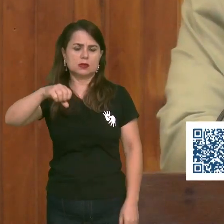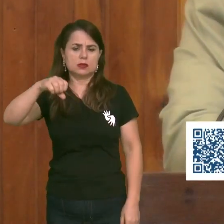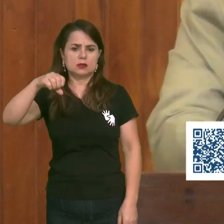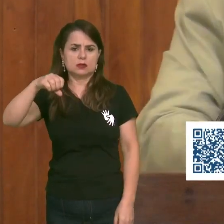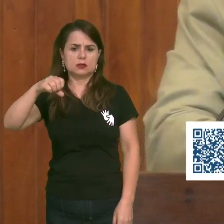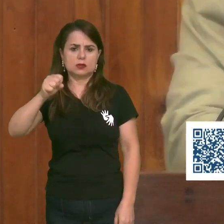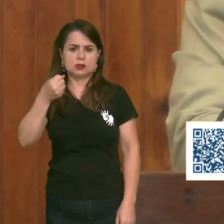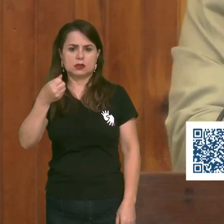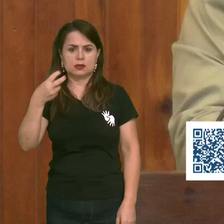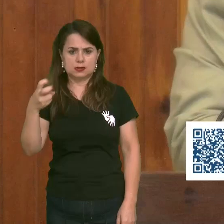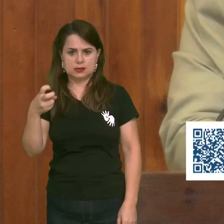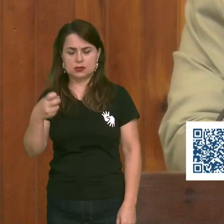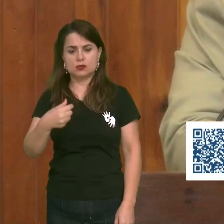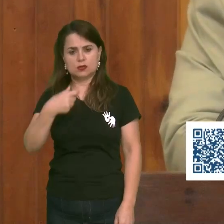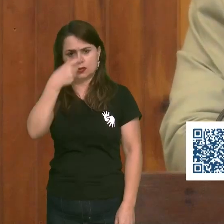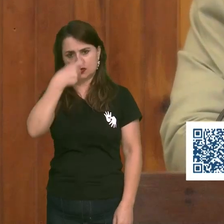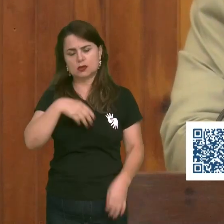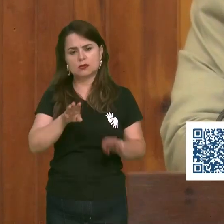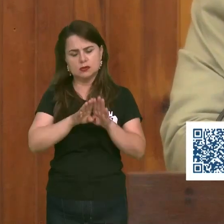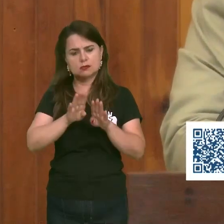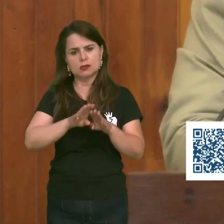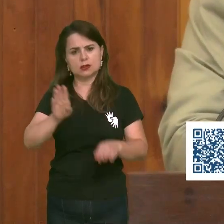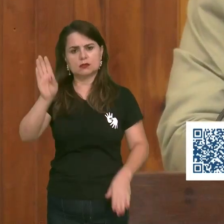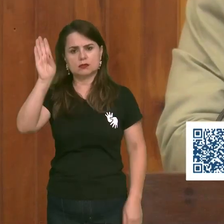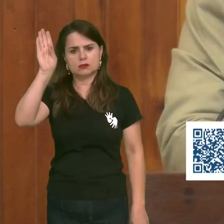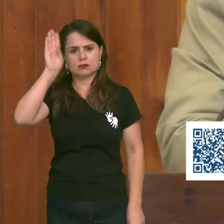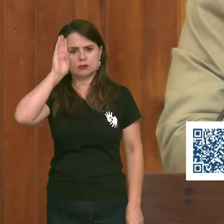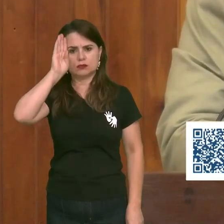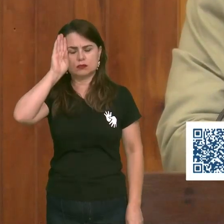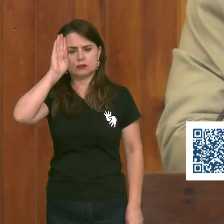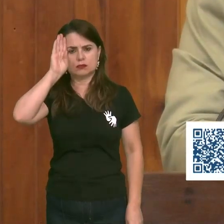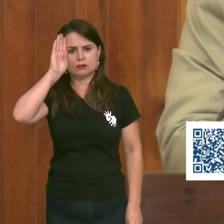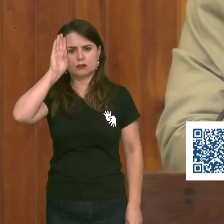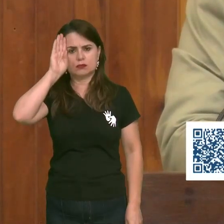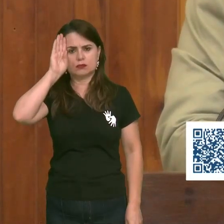com muito orgulho honra e satisfação